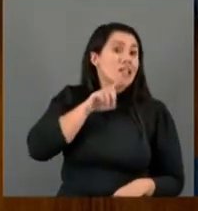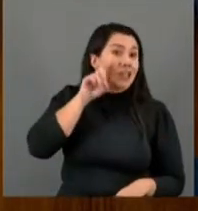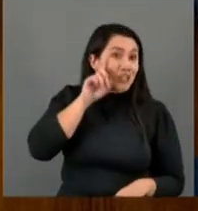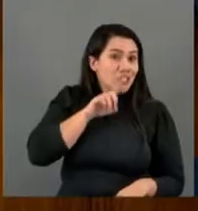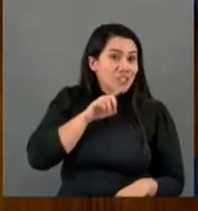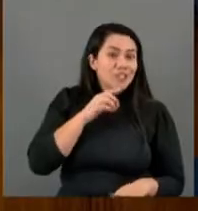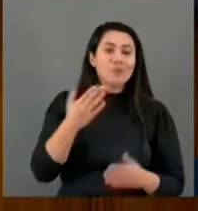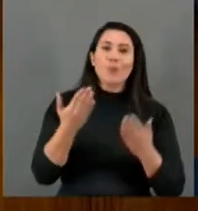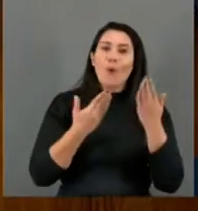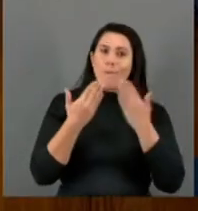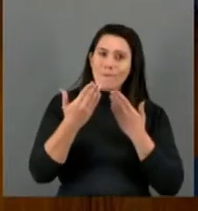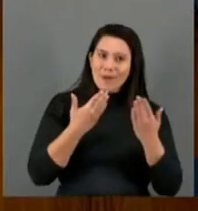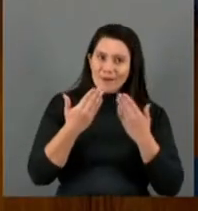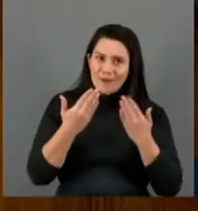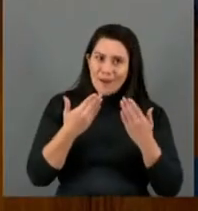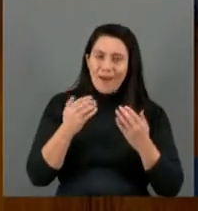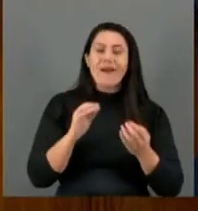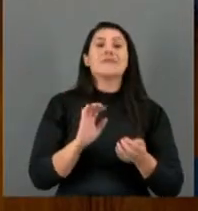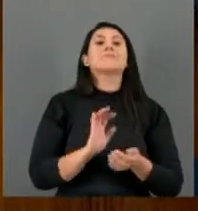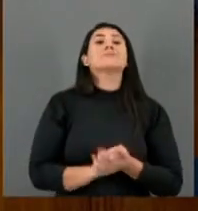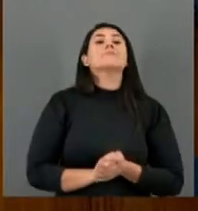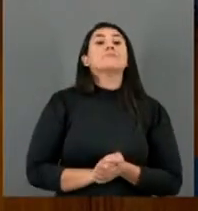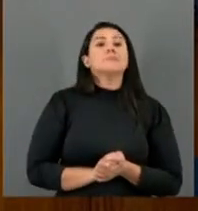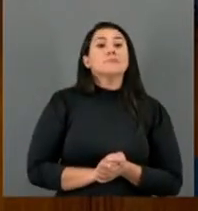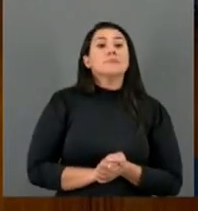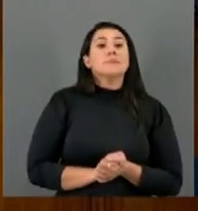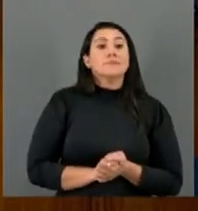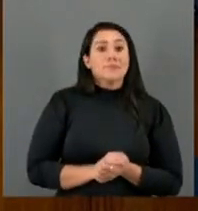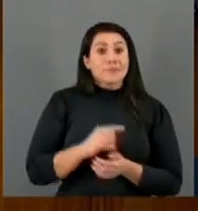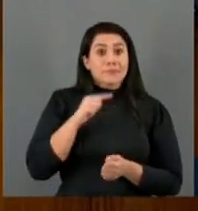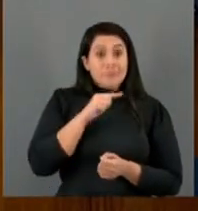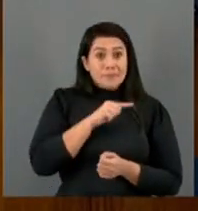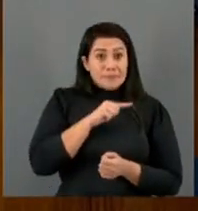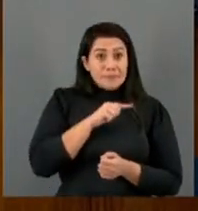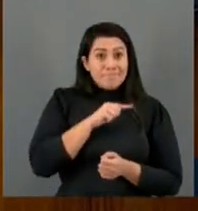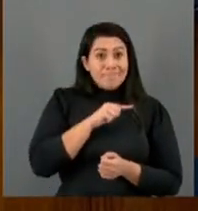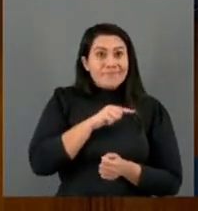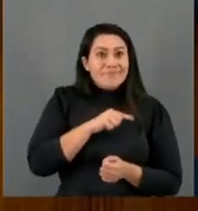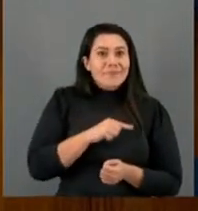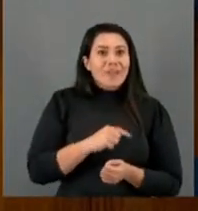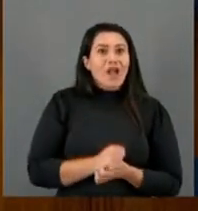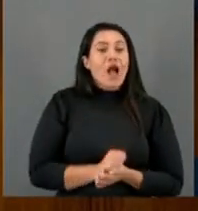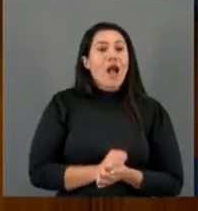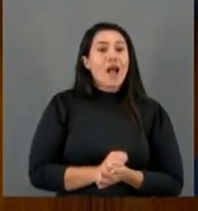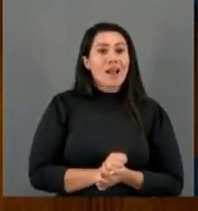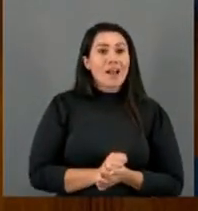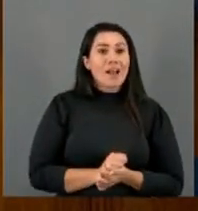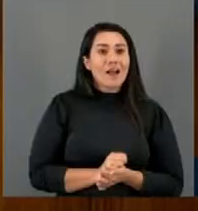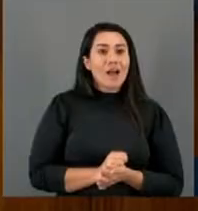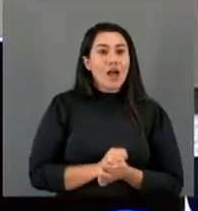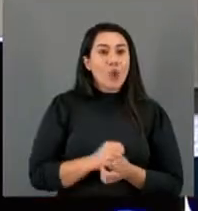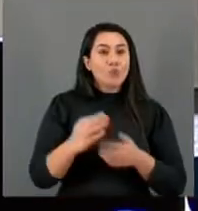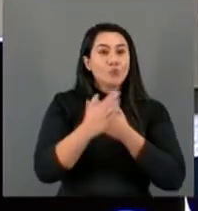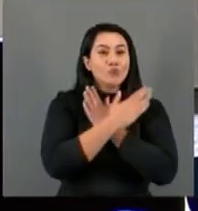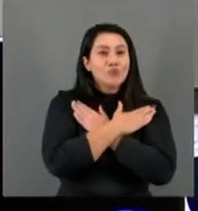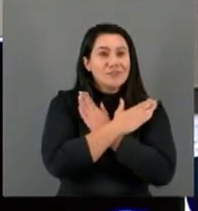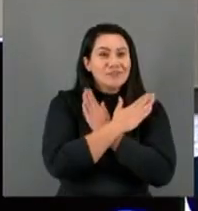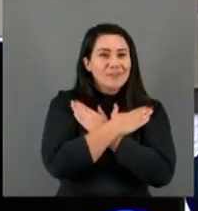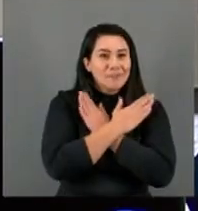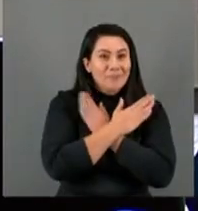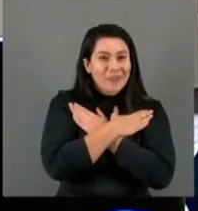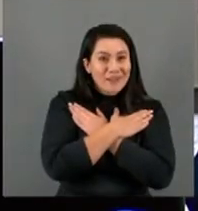Jerusalém do neoliberalismo, Desemprego ao final